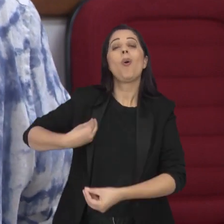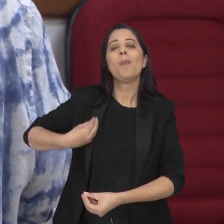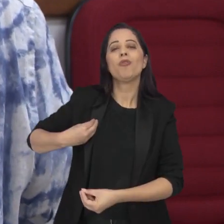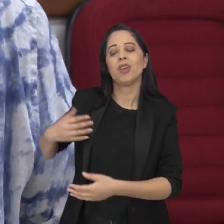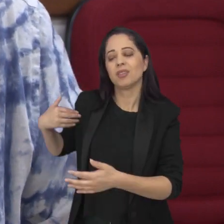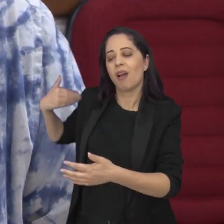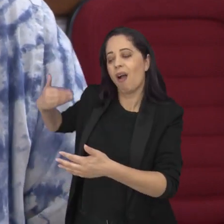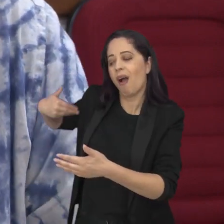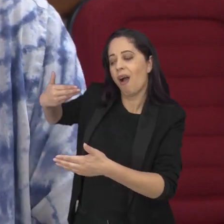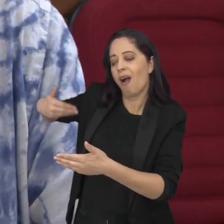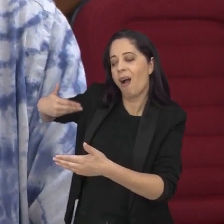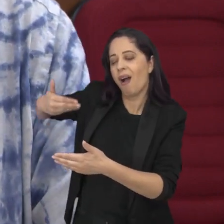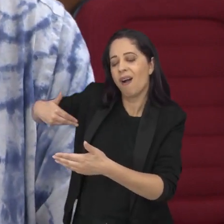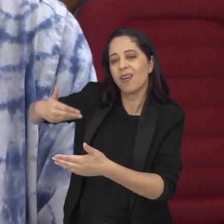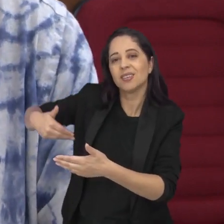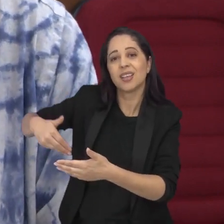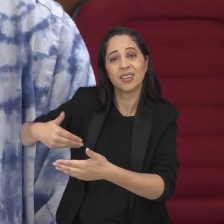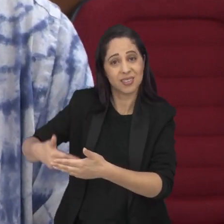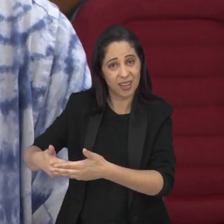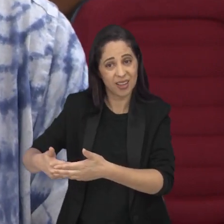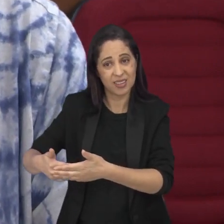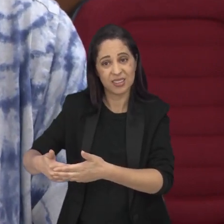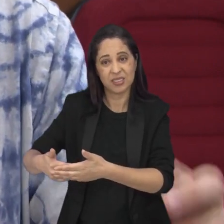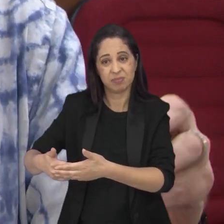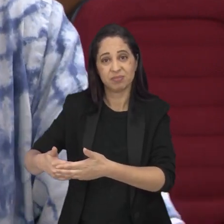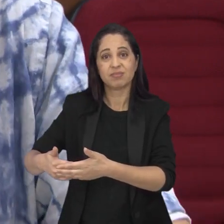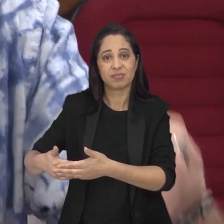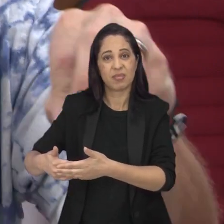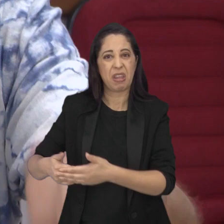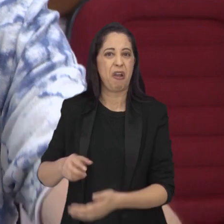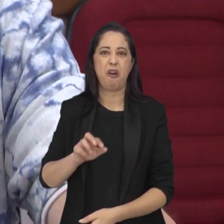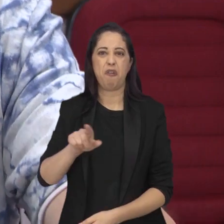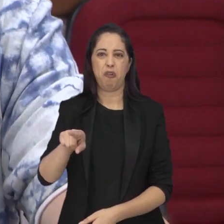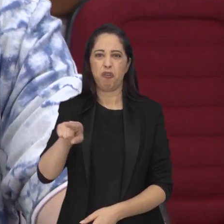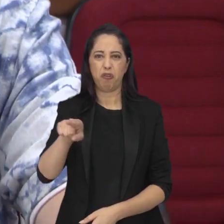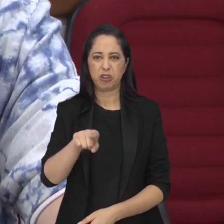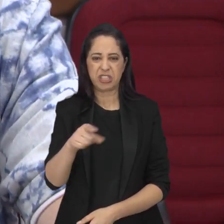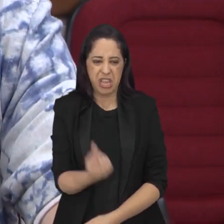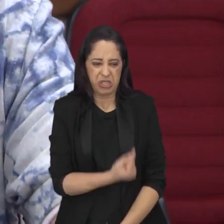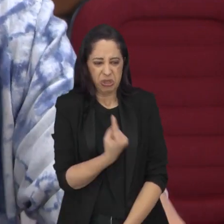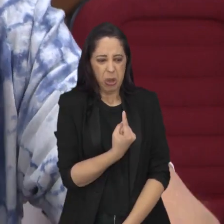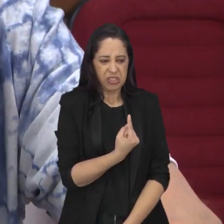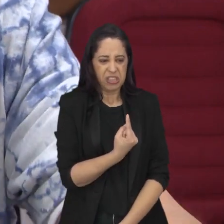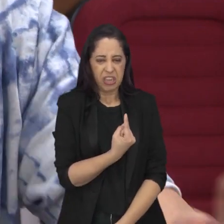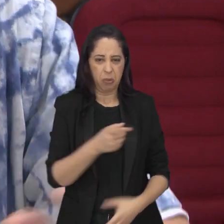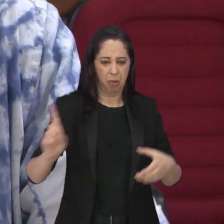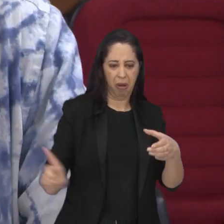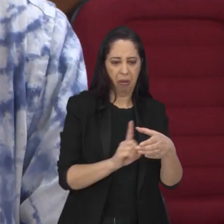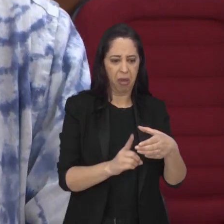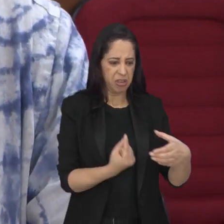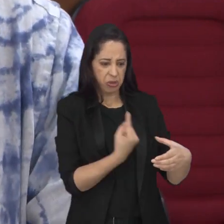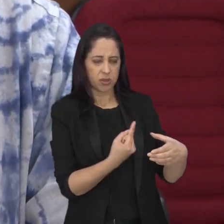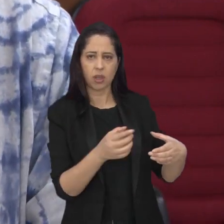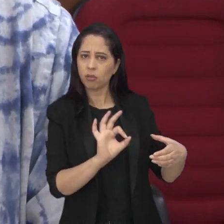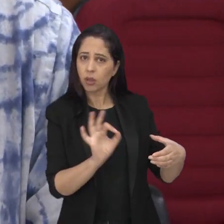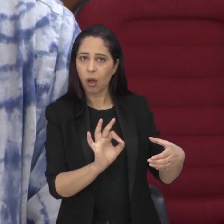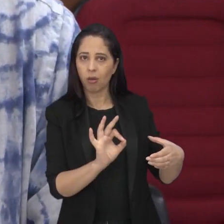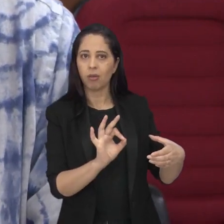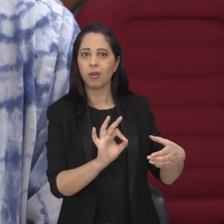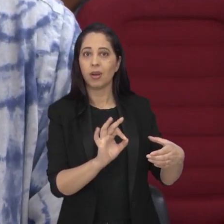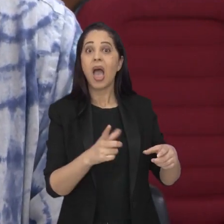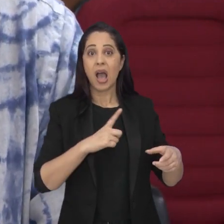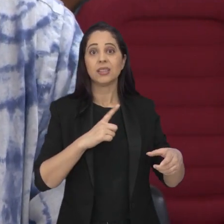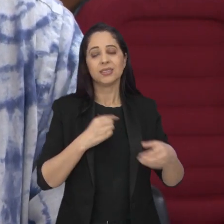elas vivenciaram, né? Senão não tem jeito, você não é um ser que foi plantado aqui numa sociedade do